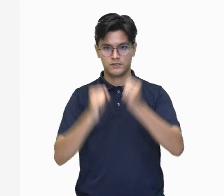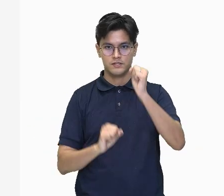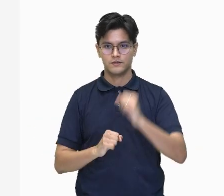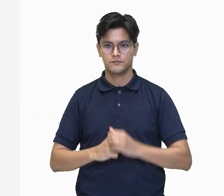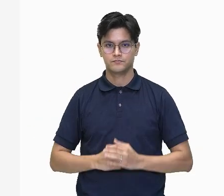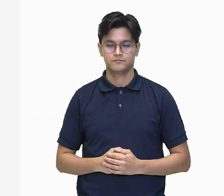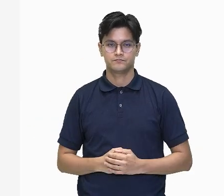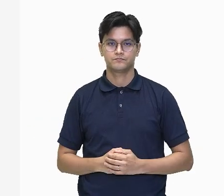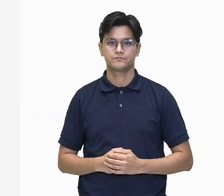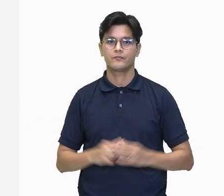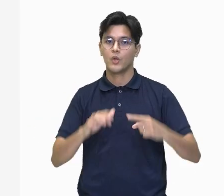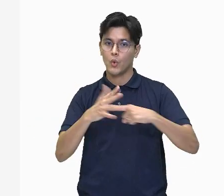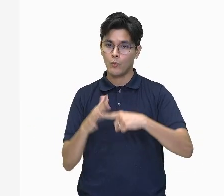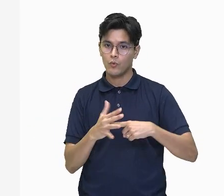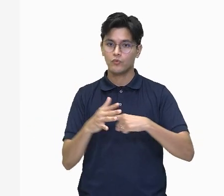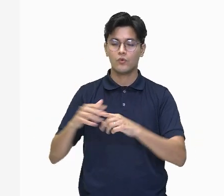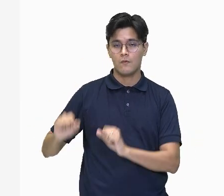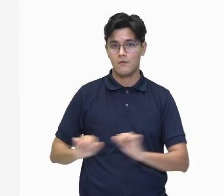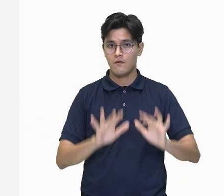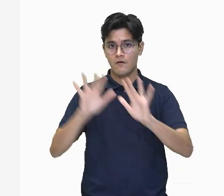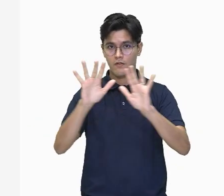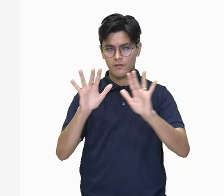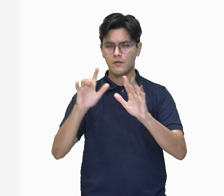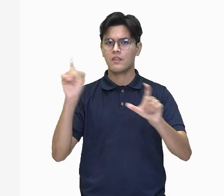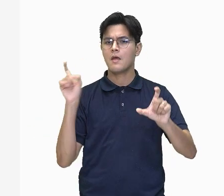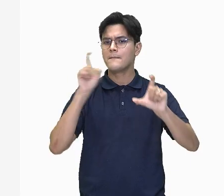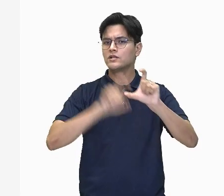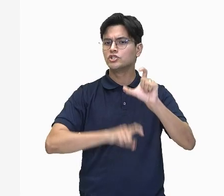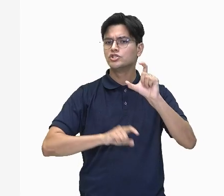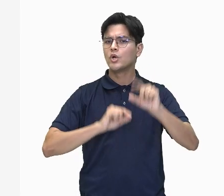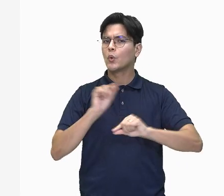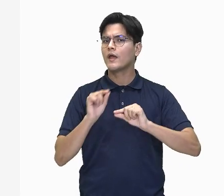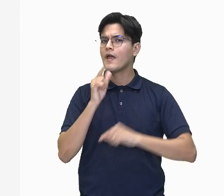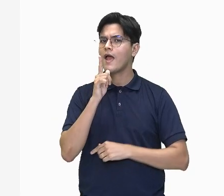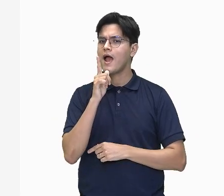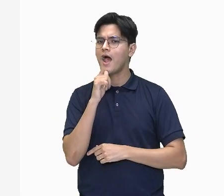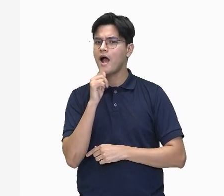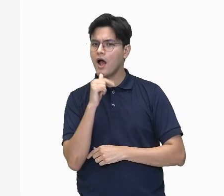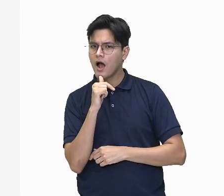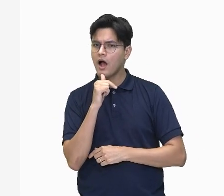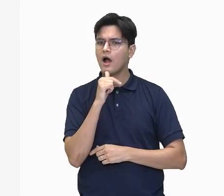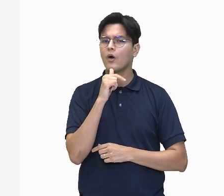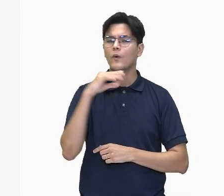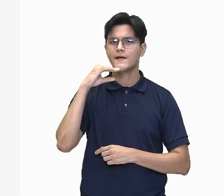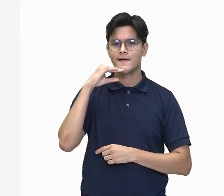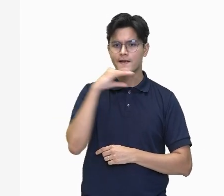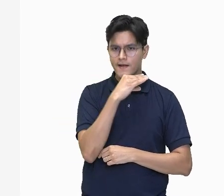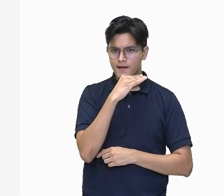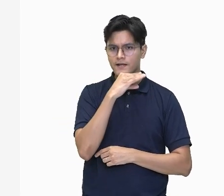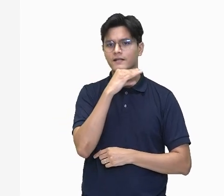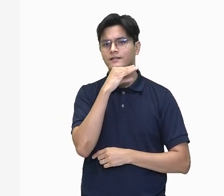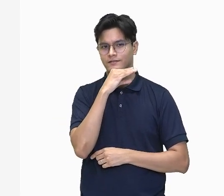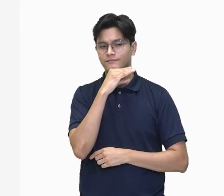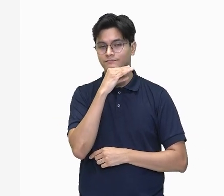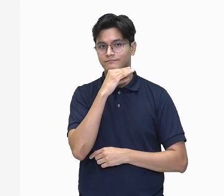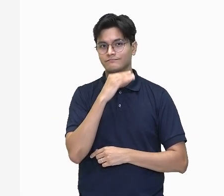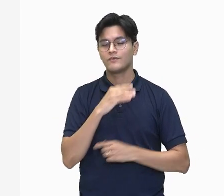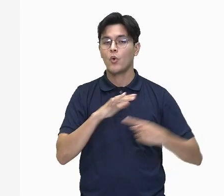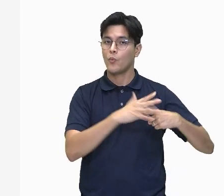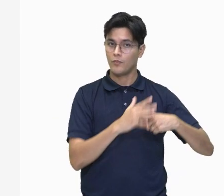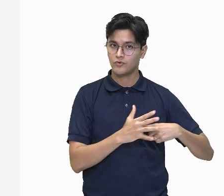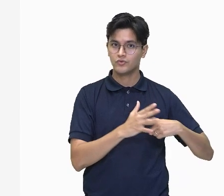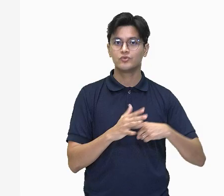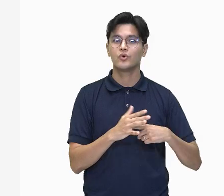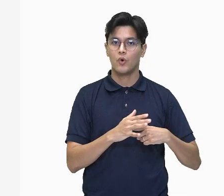motor a vapor dependia do aquecimento de água para gerar vapor e movimentar pistões, os motores de